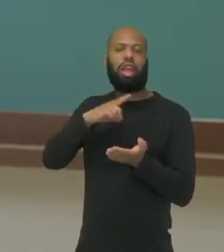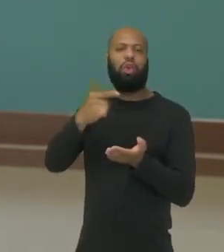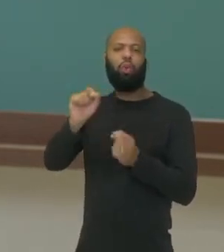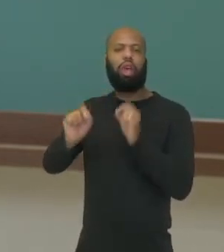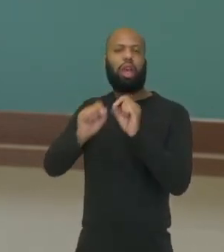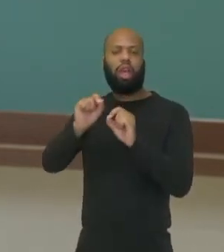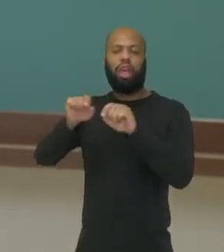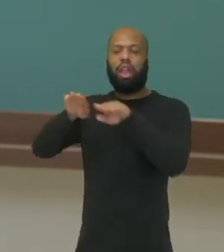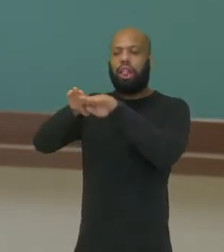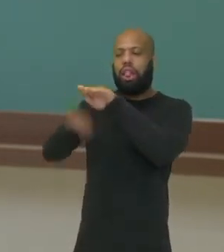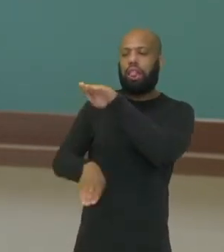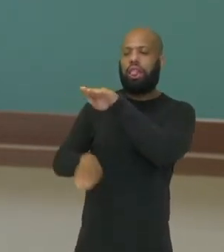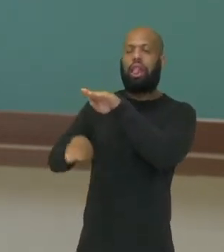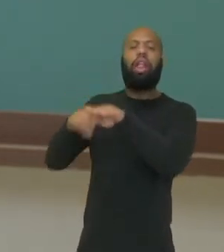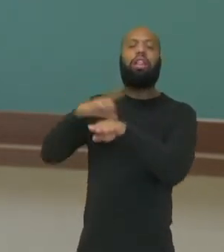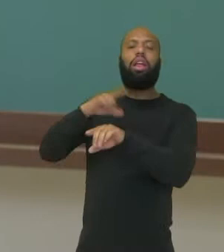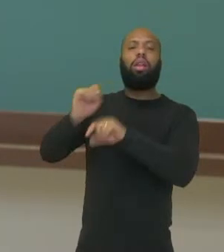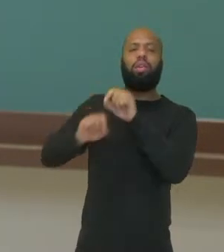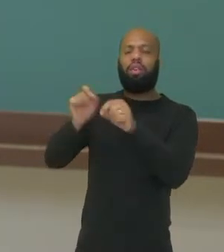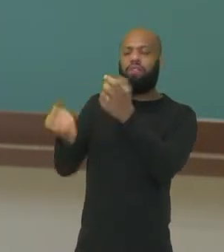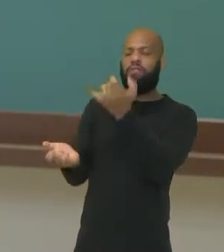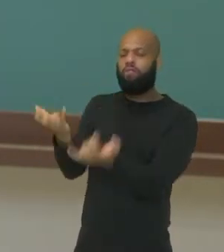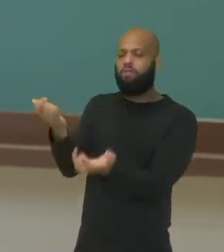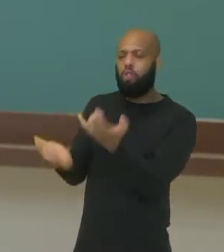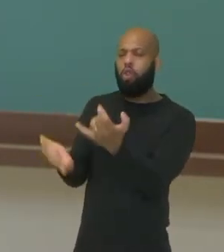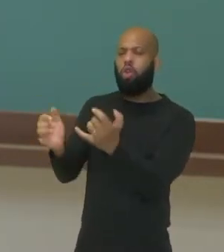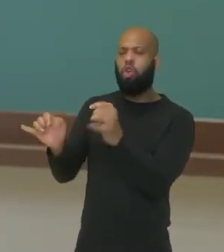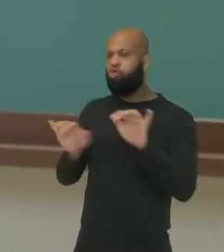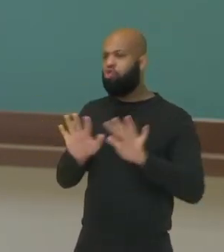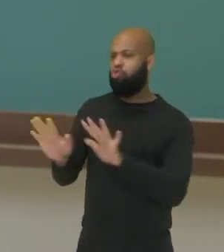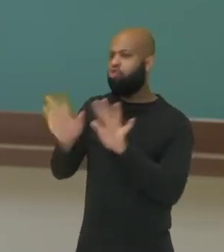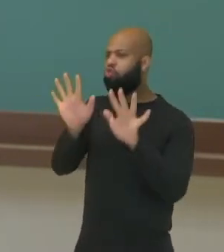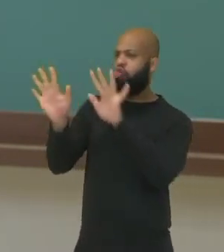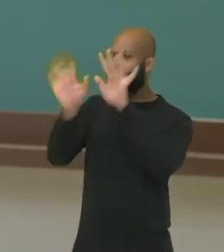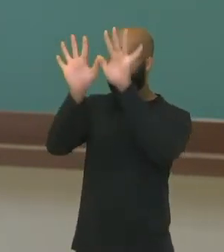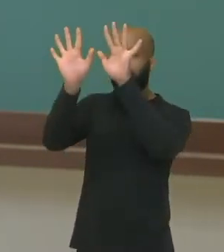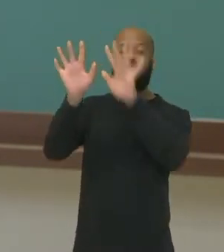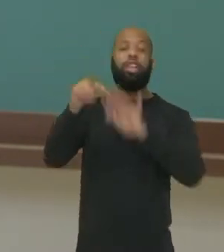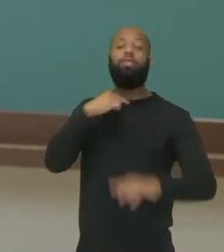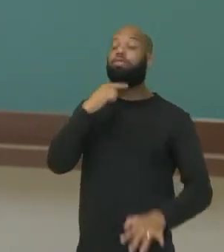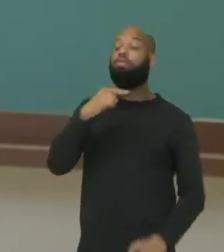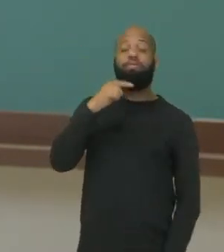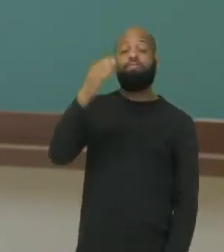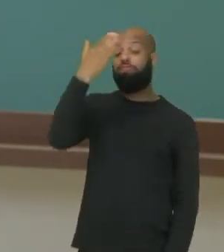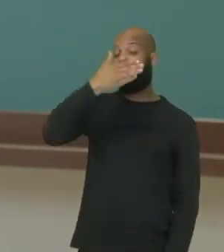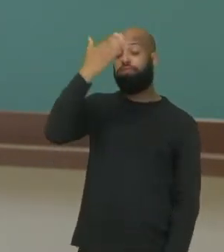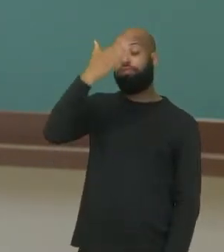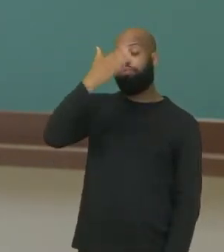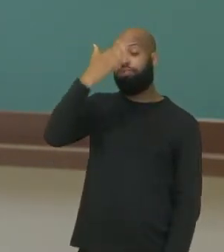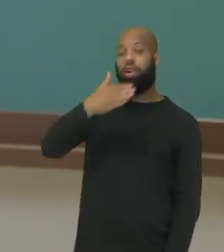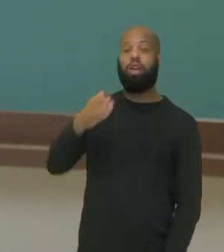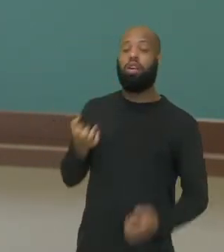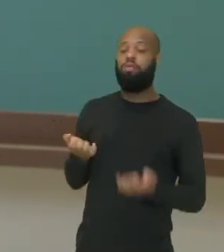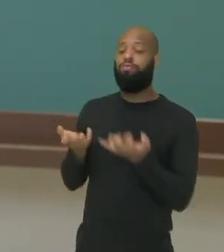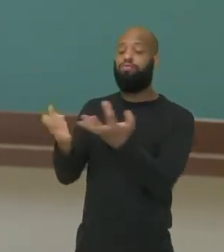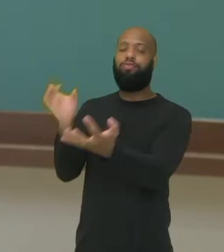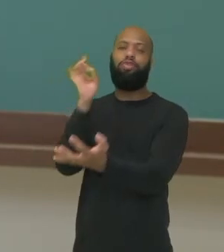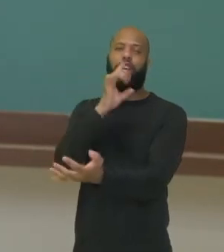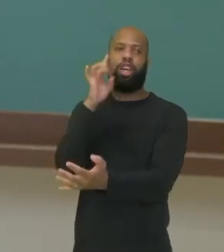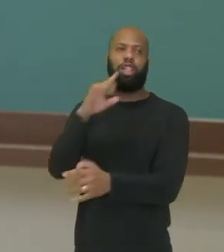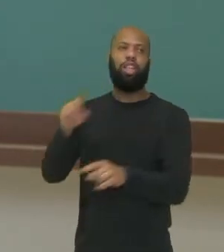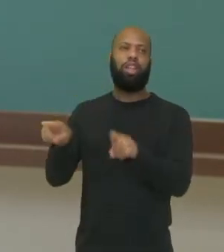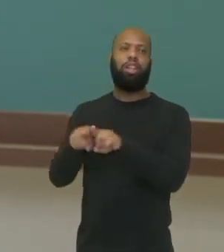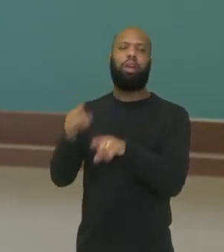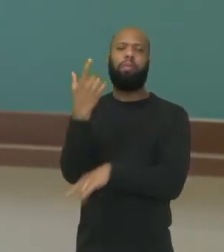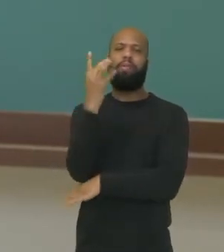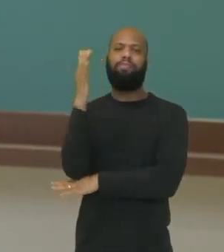observa queimadas, fumaças, nós não conseguimos identificar o verde das plantas, a gente já observa as árvores secas, aqui já